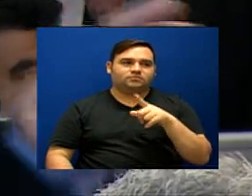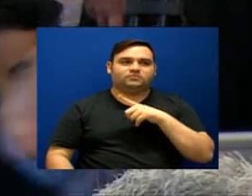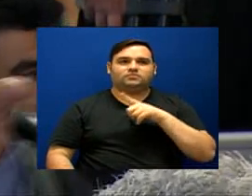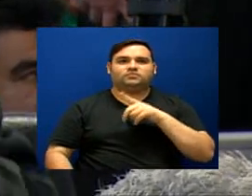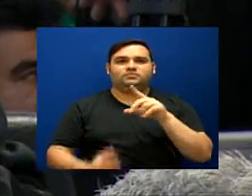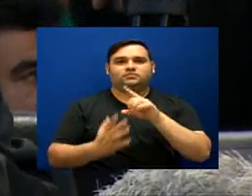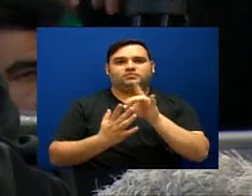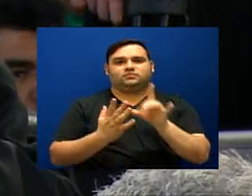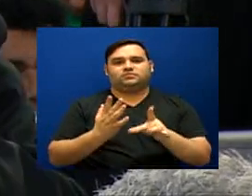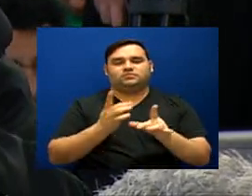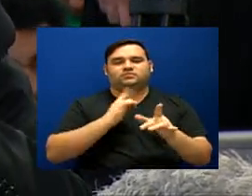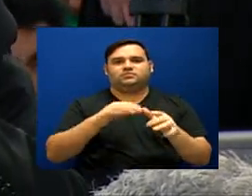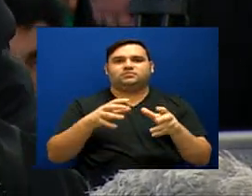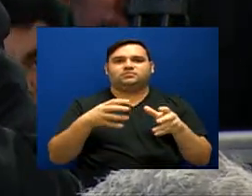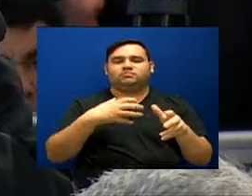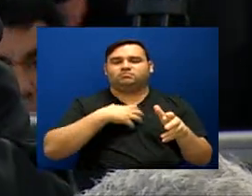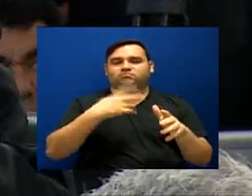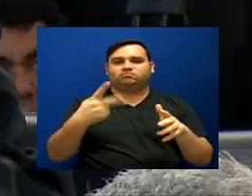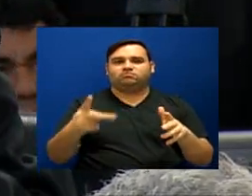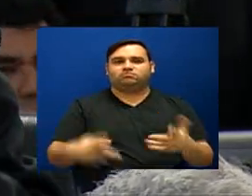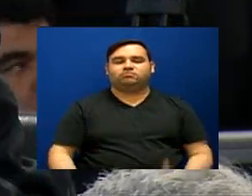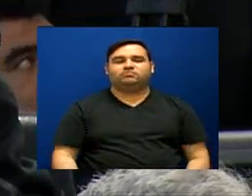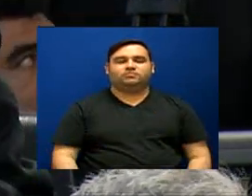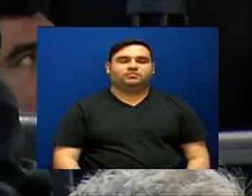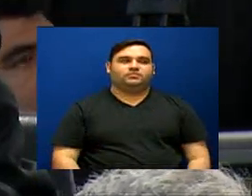Cada um tem a sua característica própria.